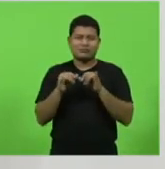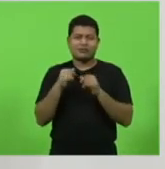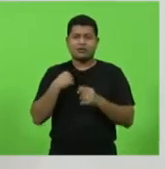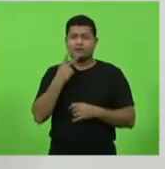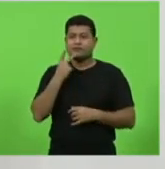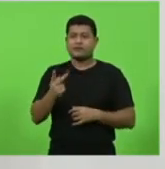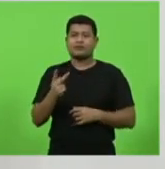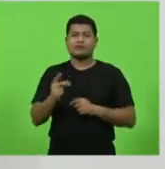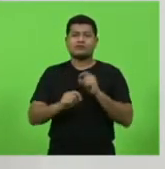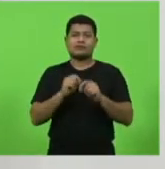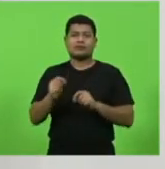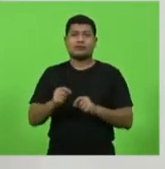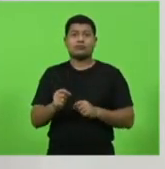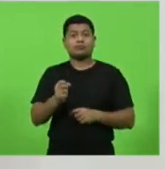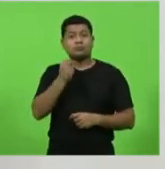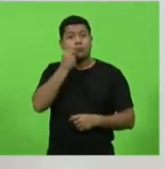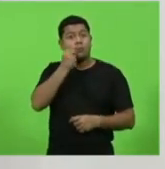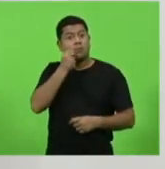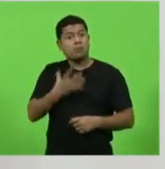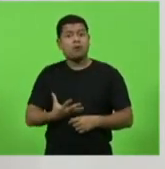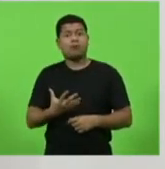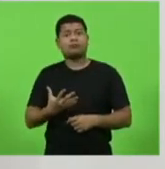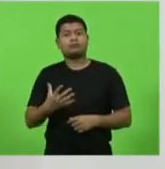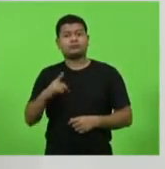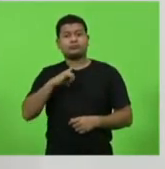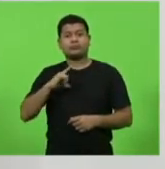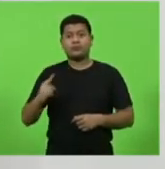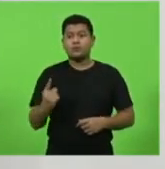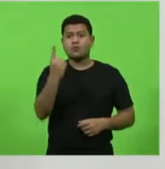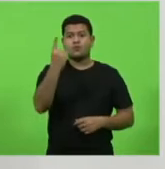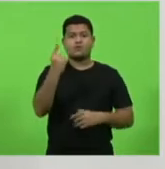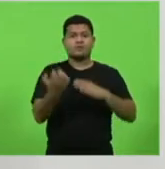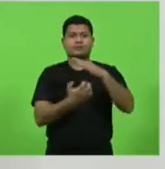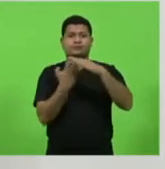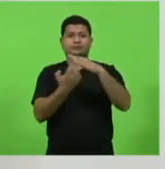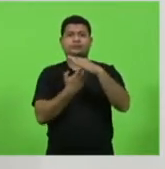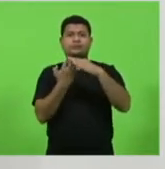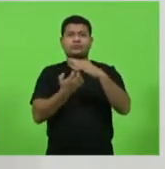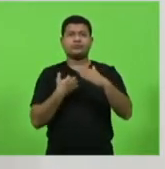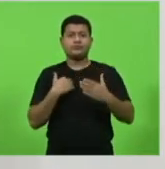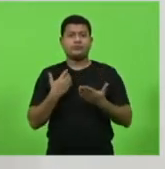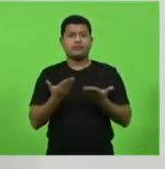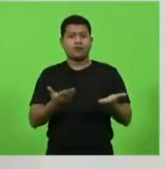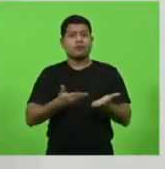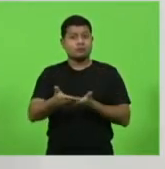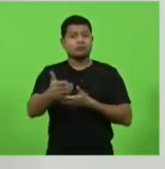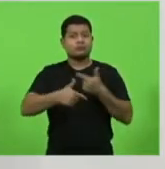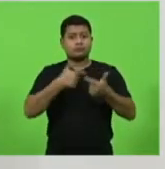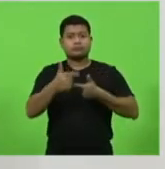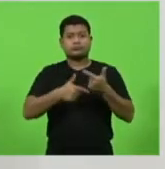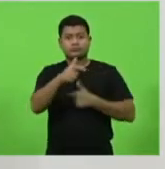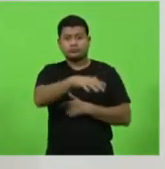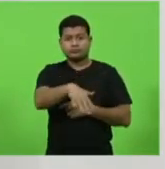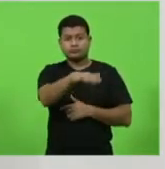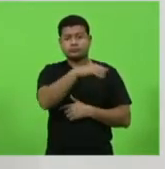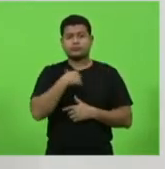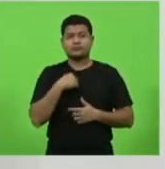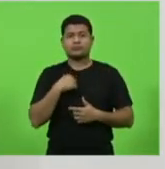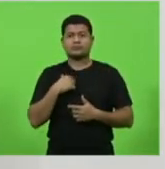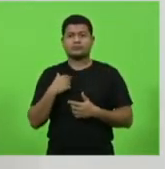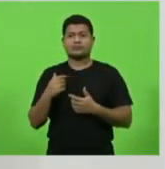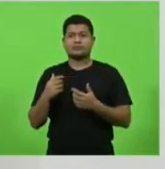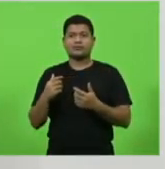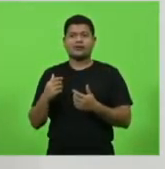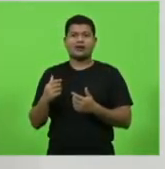poxa vida, que bom que apareceu uma empresa que vai tocar aquele negócio.